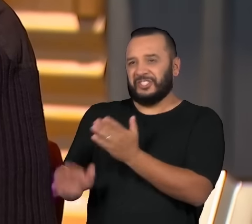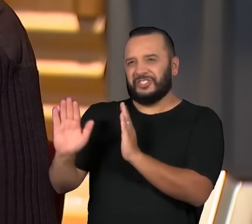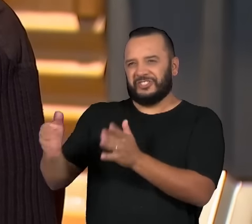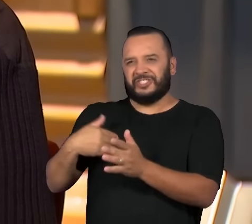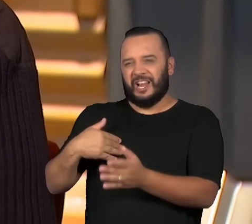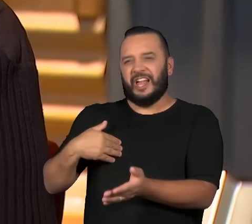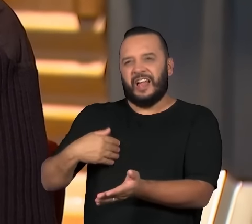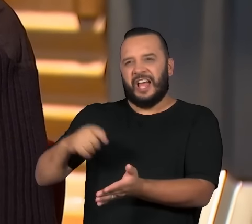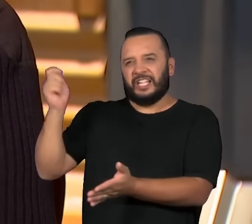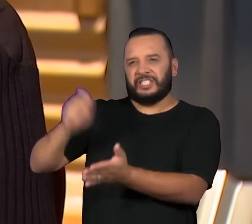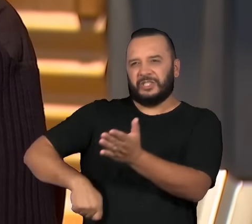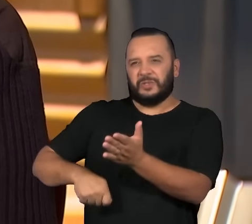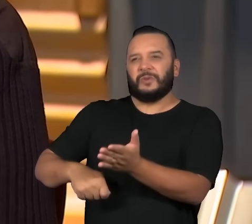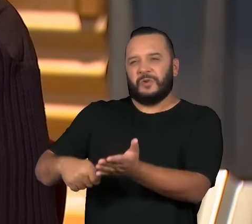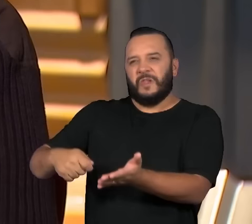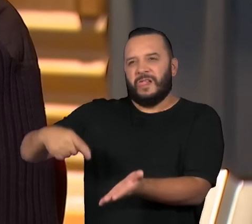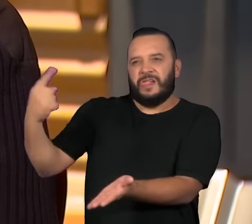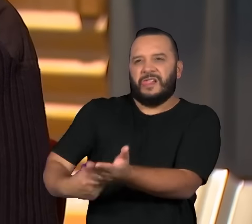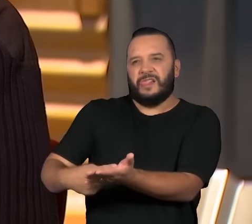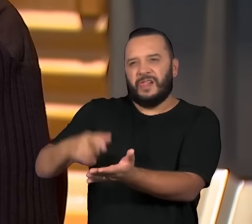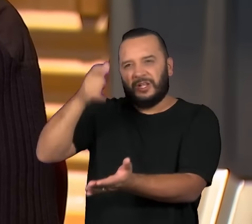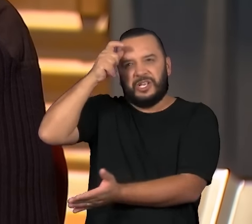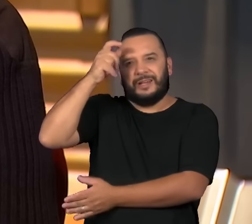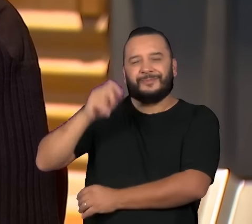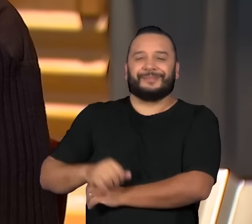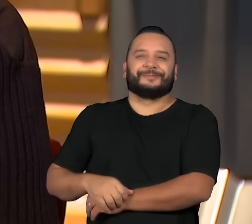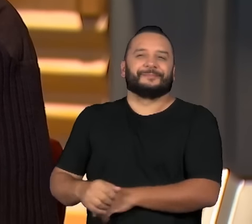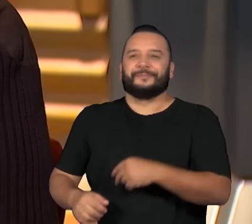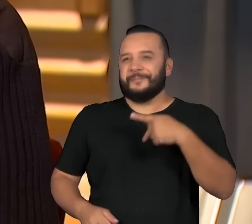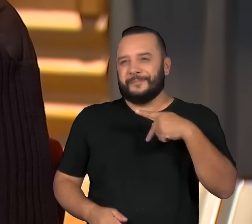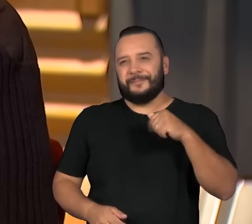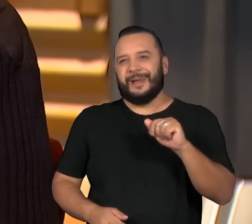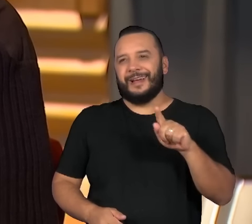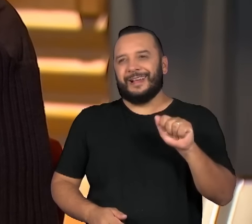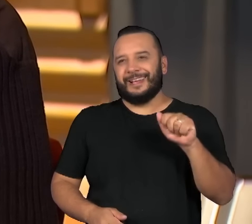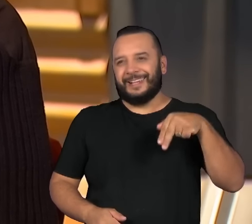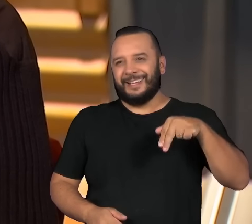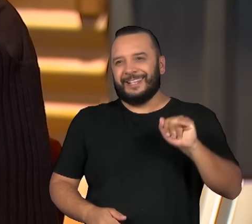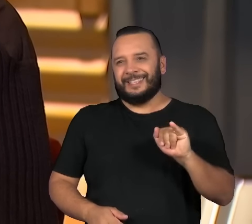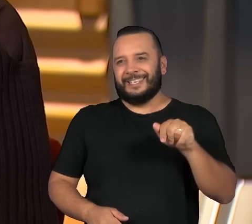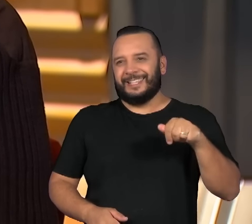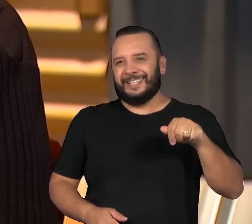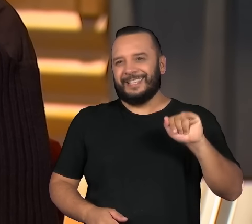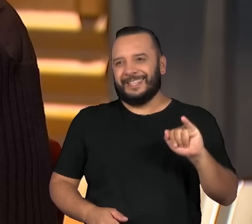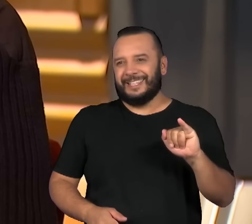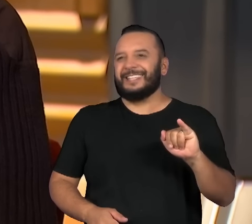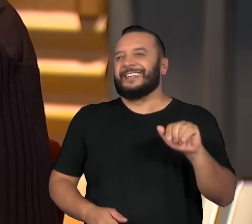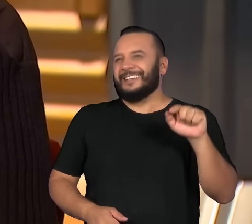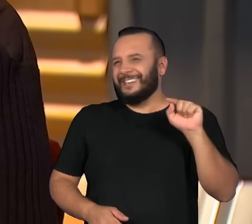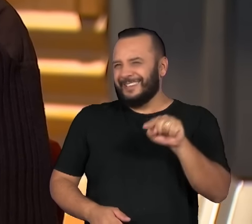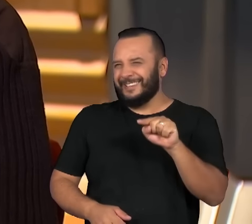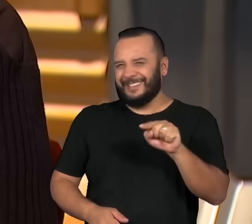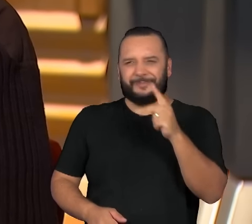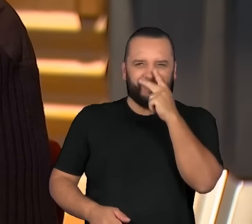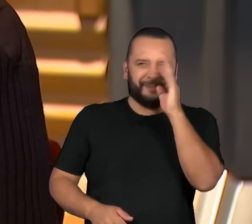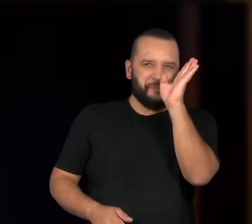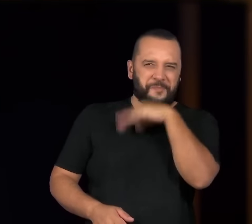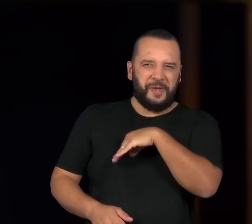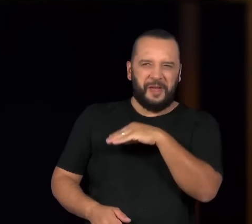quê, aquela história. E realmente o Paganini era considerado, né? Essa coisa meio maléfica,